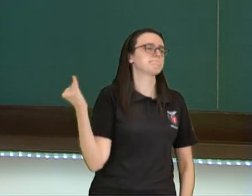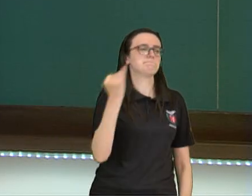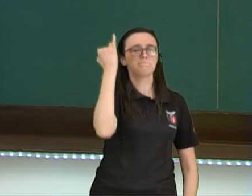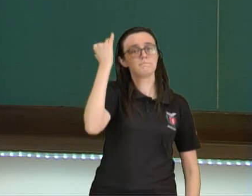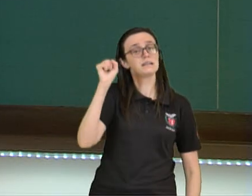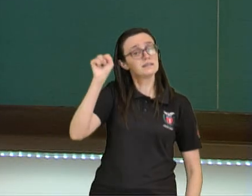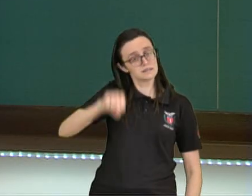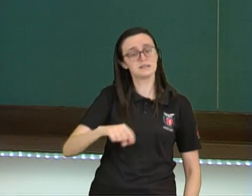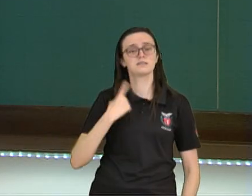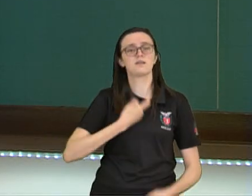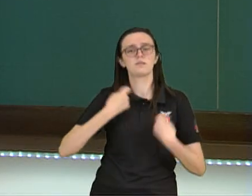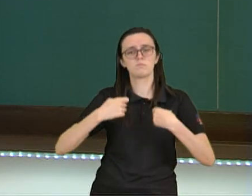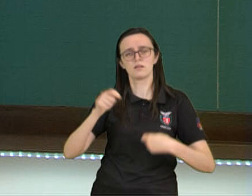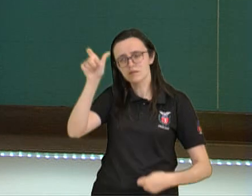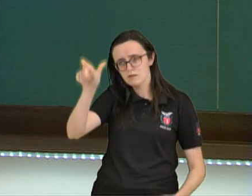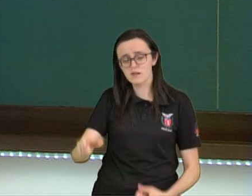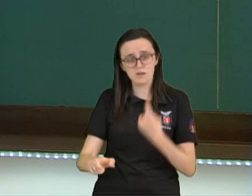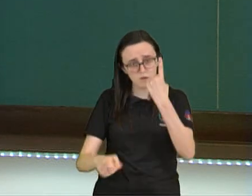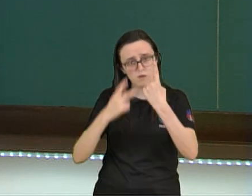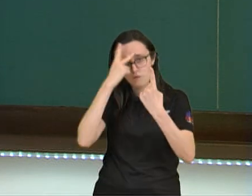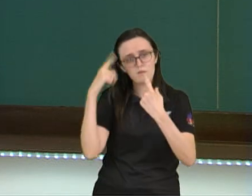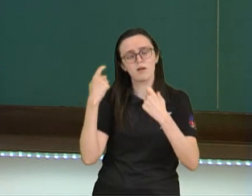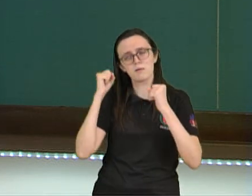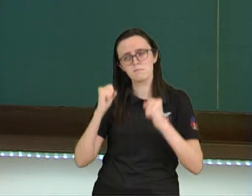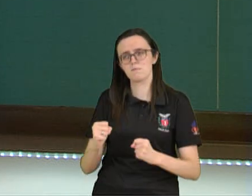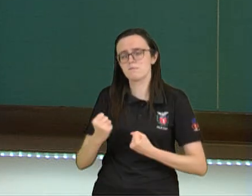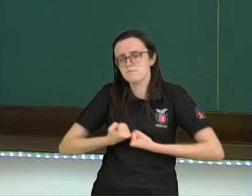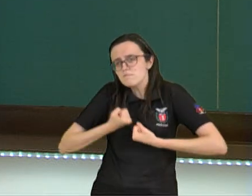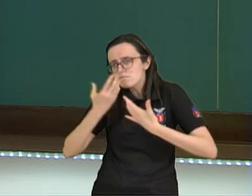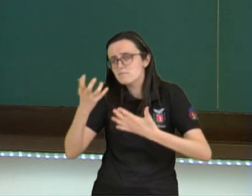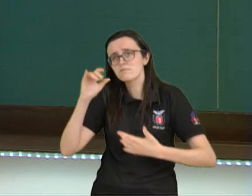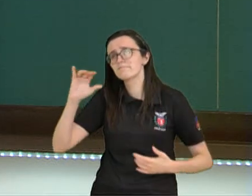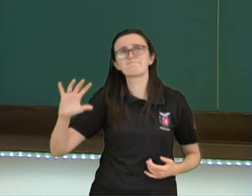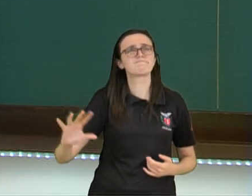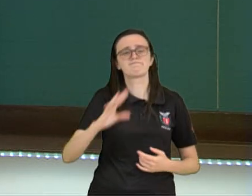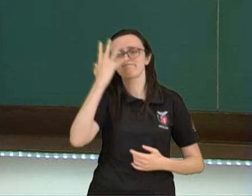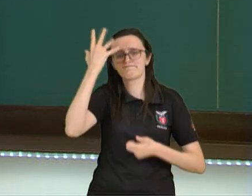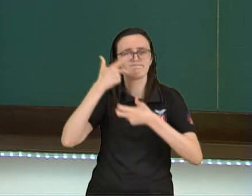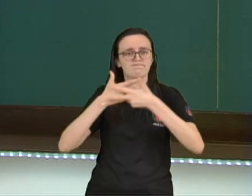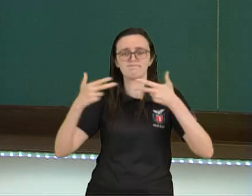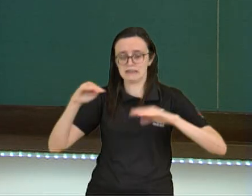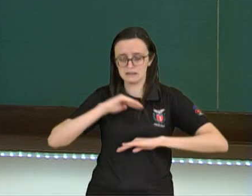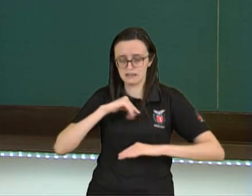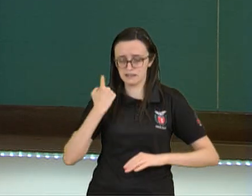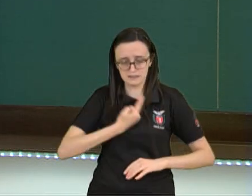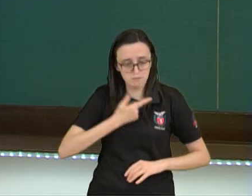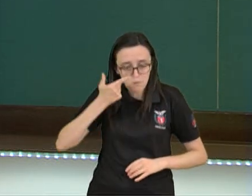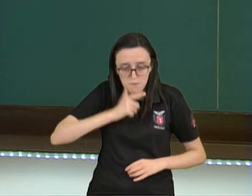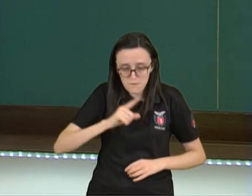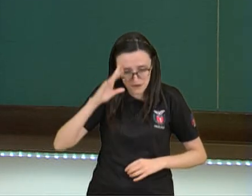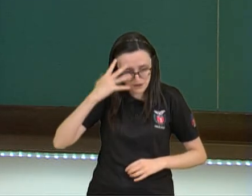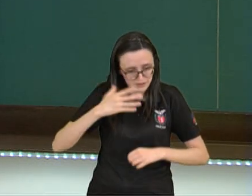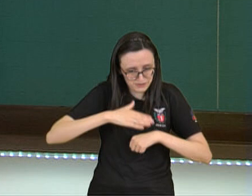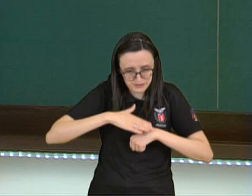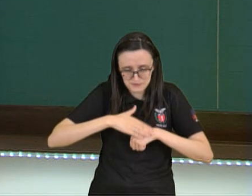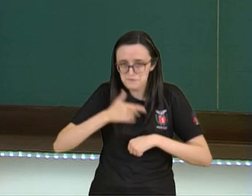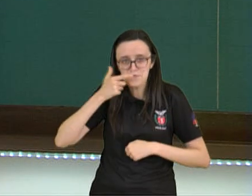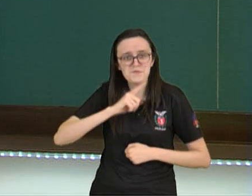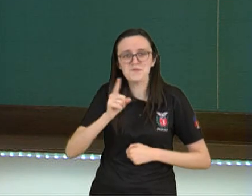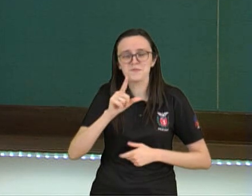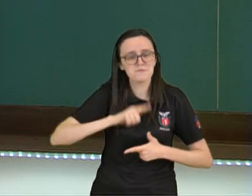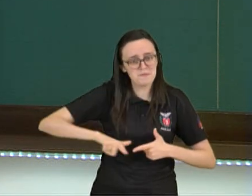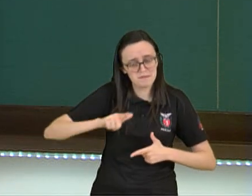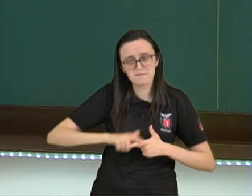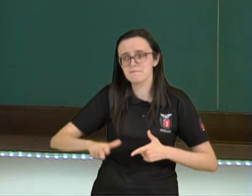sim, ter uma pessoa que a gente pode contar e recorrer num caso onde a gente não consegue resolver o próprio problema,